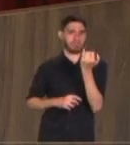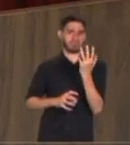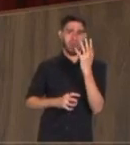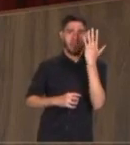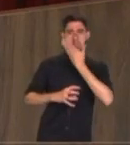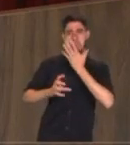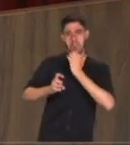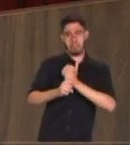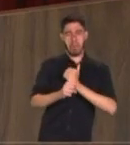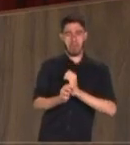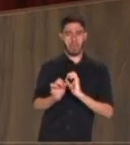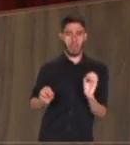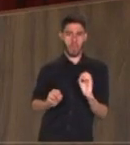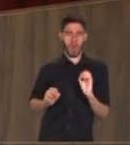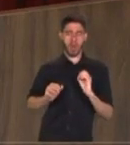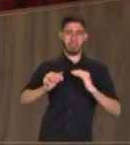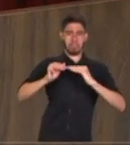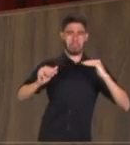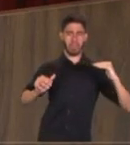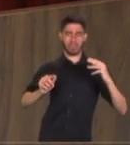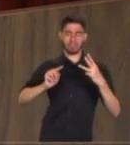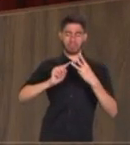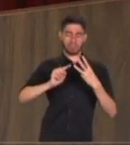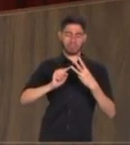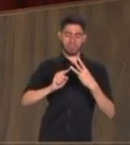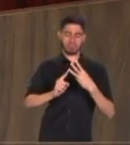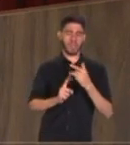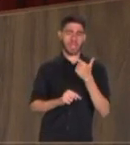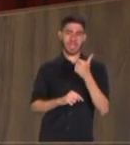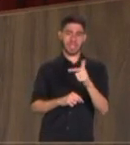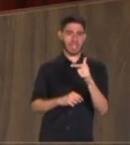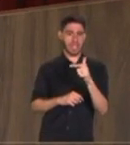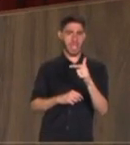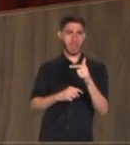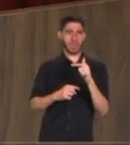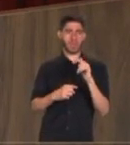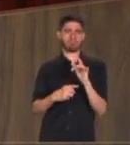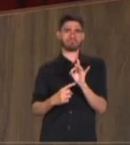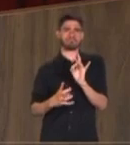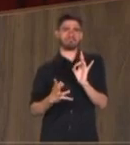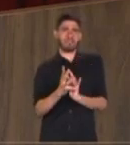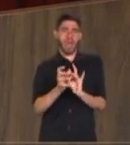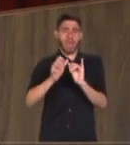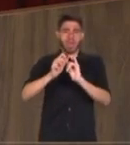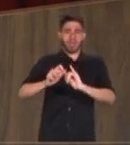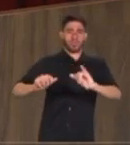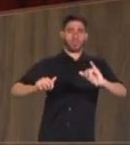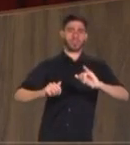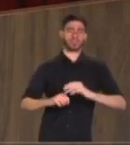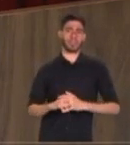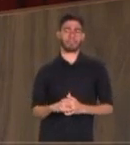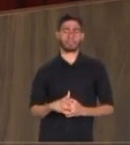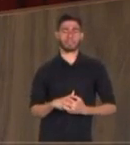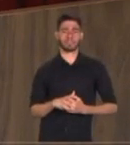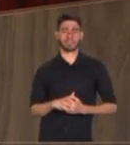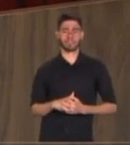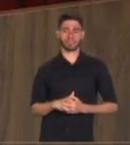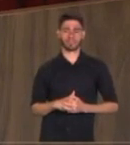prestação de contas zerada ou padronizada; e 3, inexistência de atos efetivos de campanha.